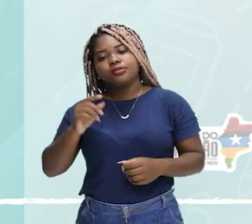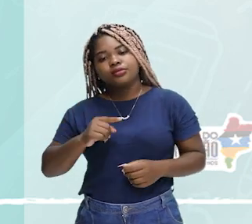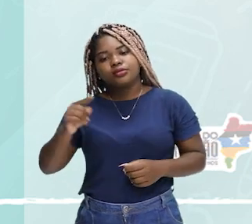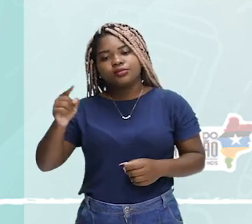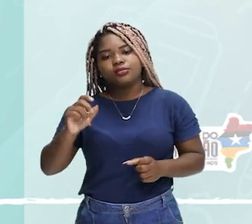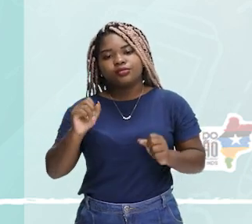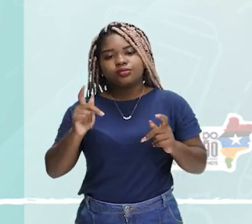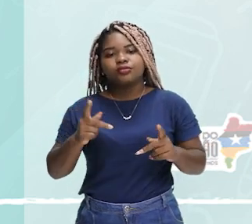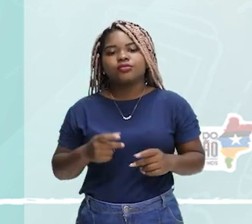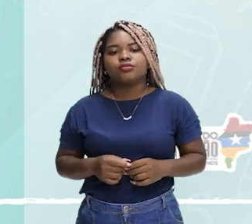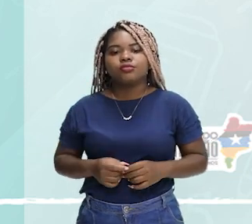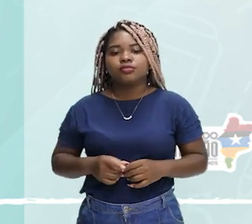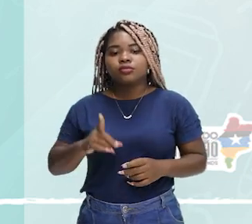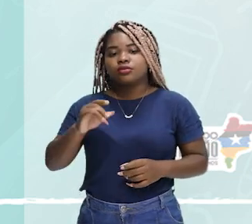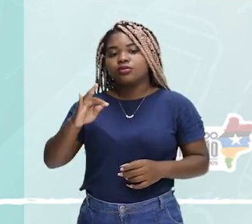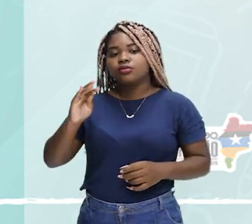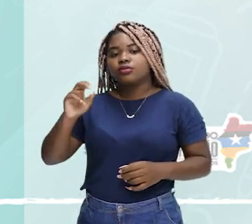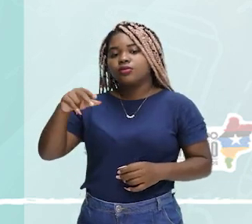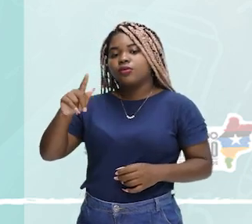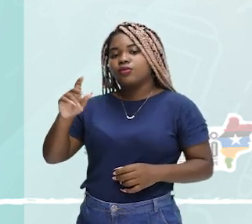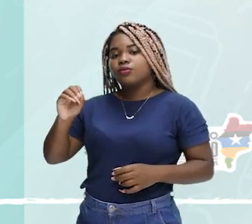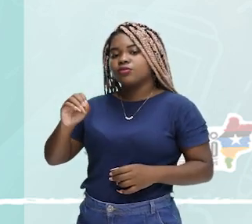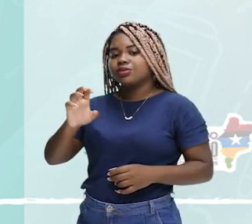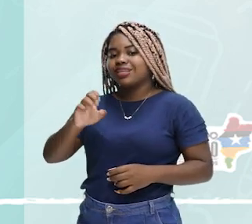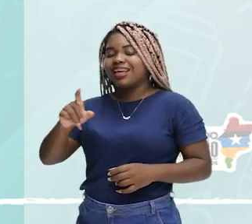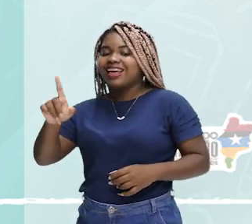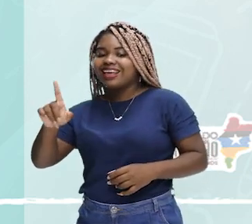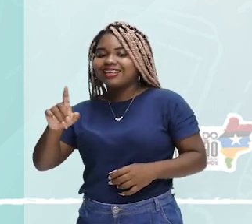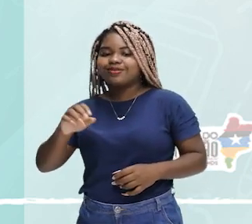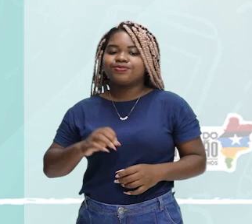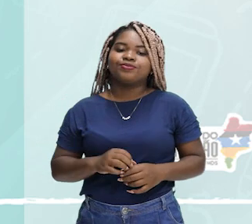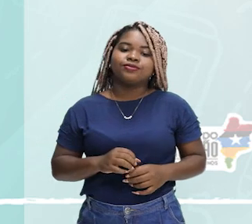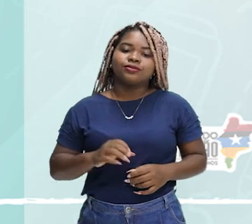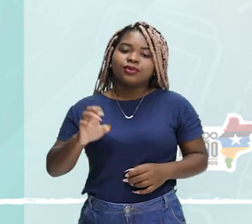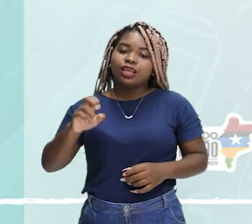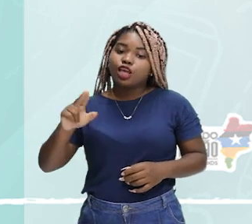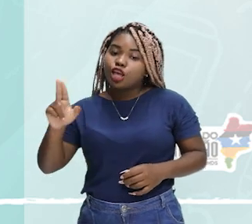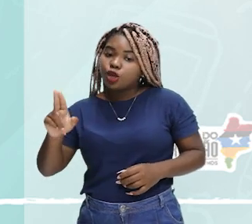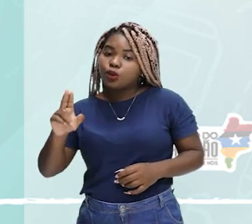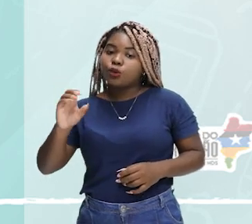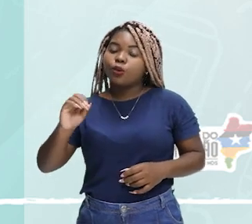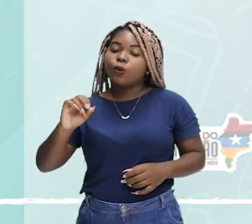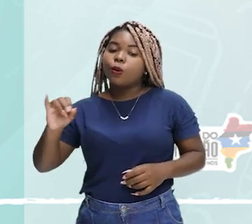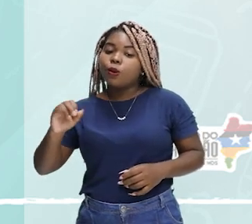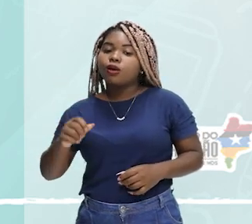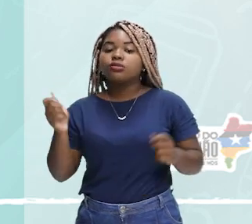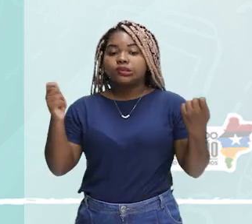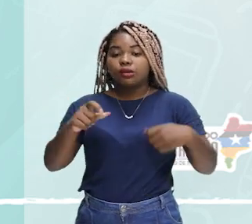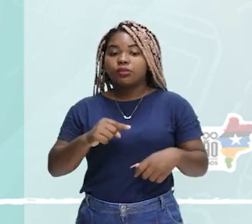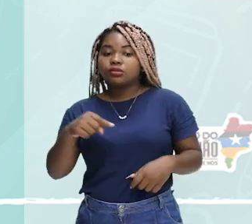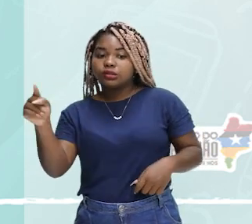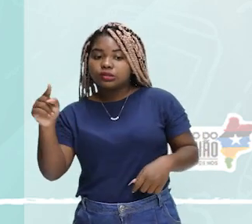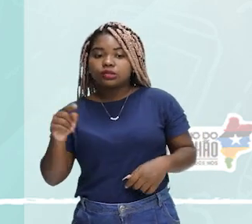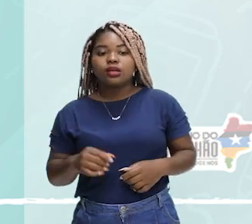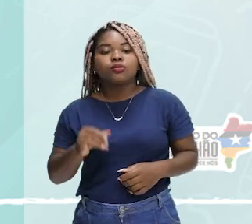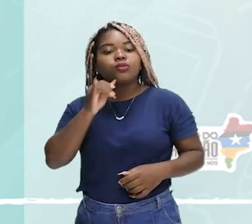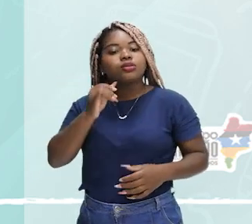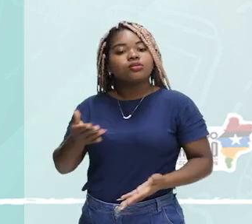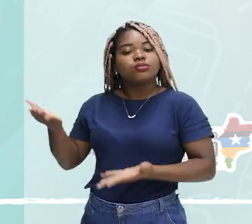ei, el, os, ou também no seu plural, também continuam acentuados, como é o caso de